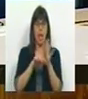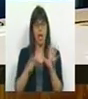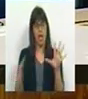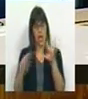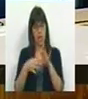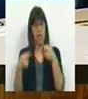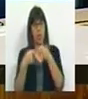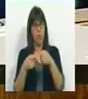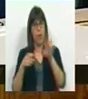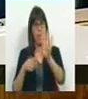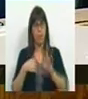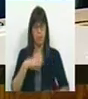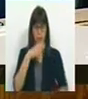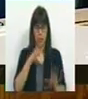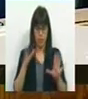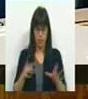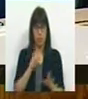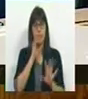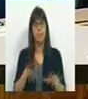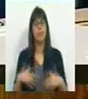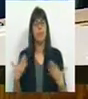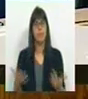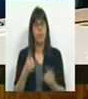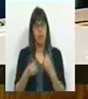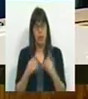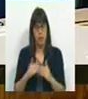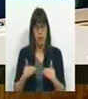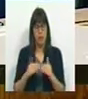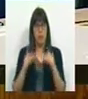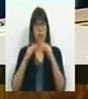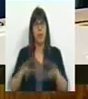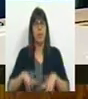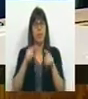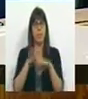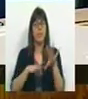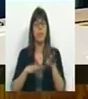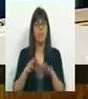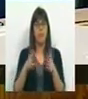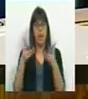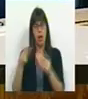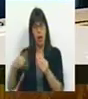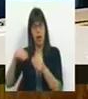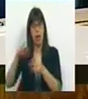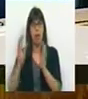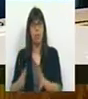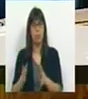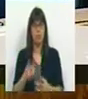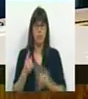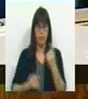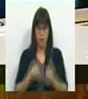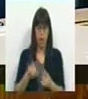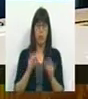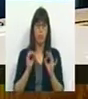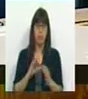adequada. Mas o que eu dizia é que é possível, em certas fases, desenvolver ações sem orçamento adicional e, em alguns